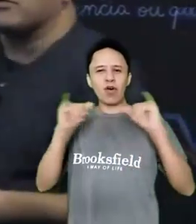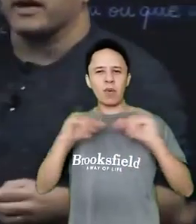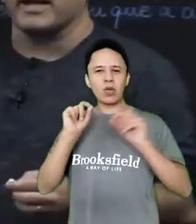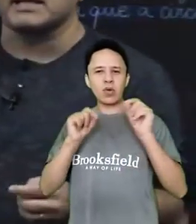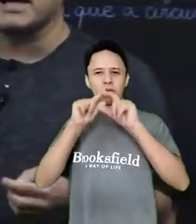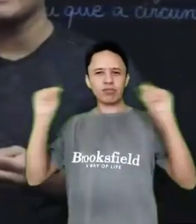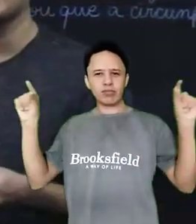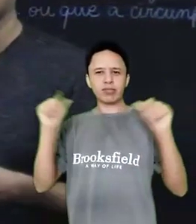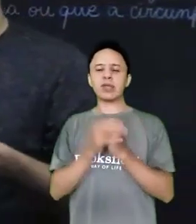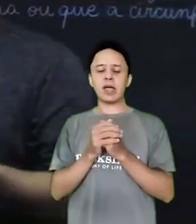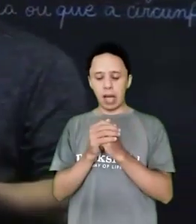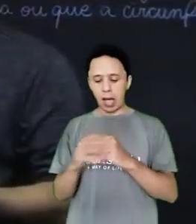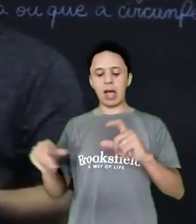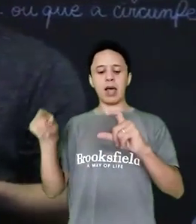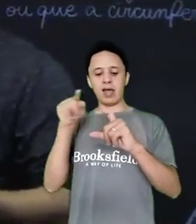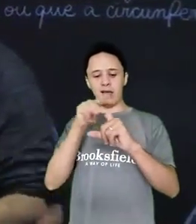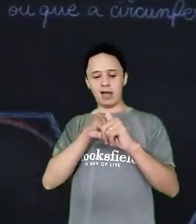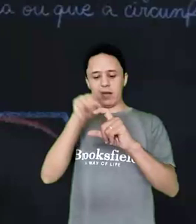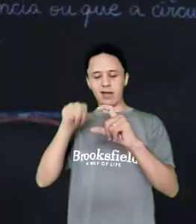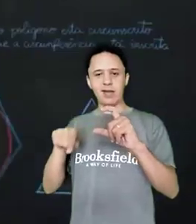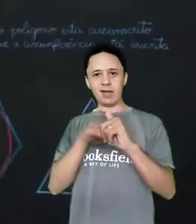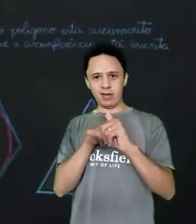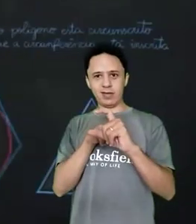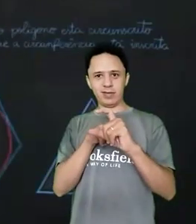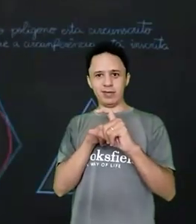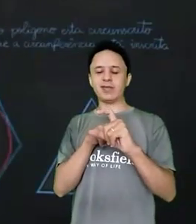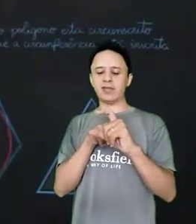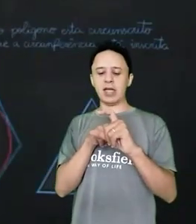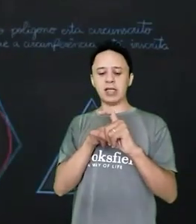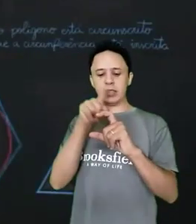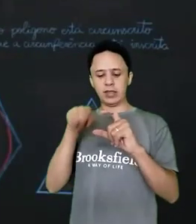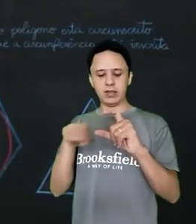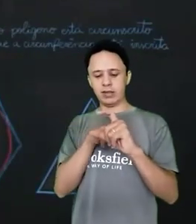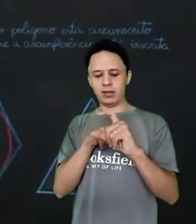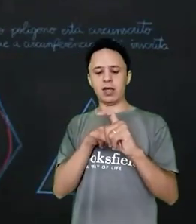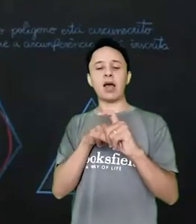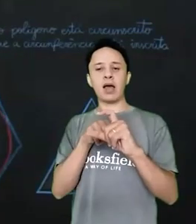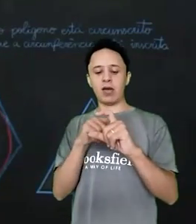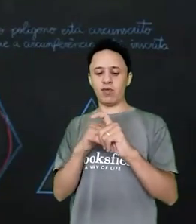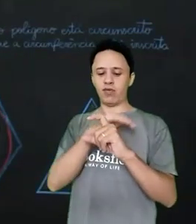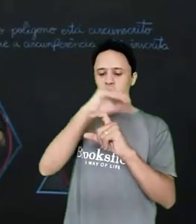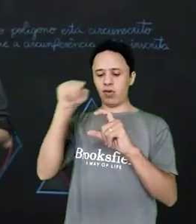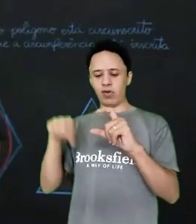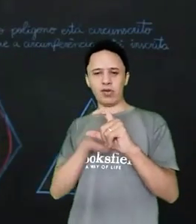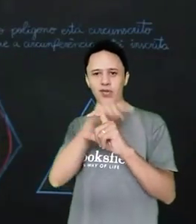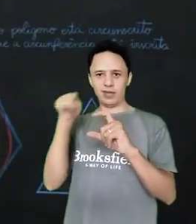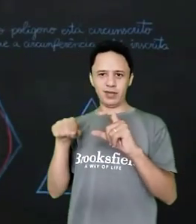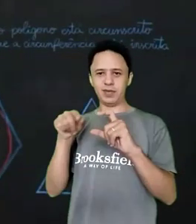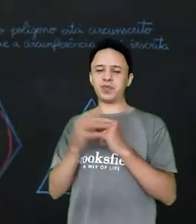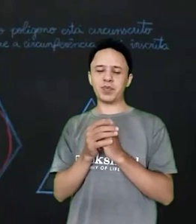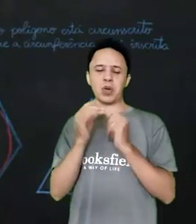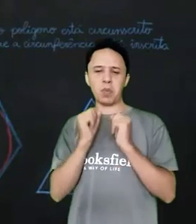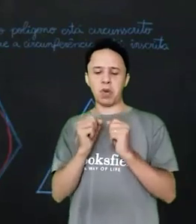a circunferência é que está circunscrita. Isso quer dizer então que a circunferência está ao redor do polígono,